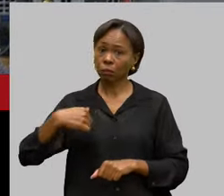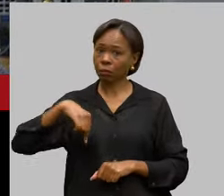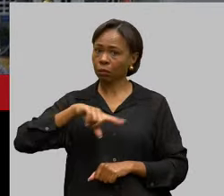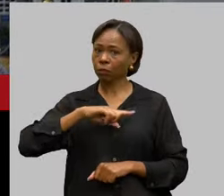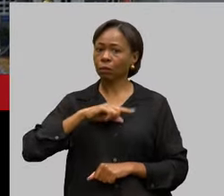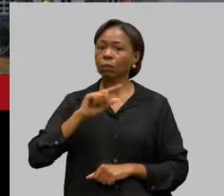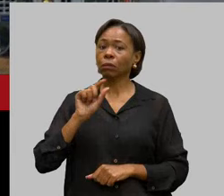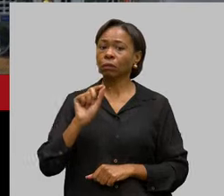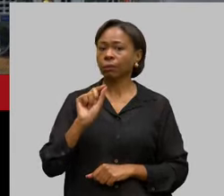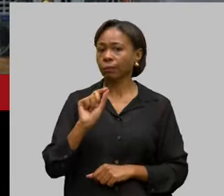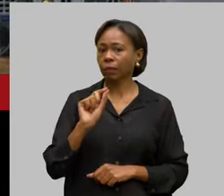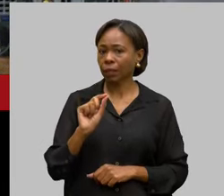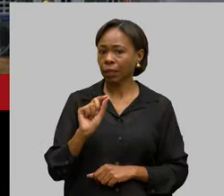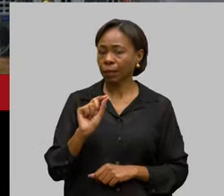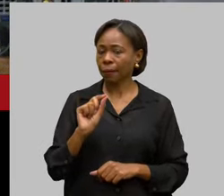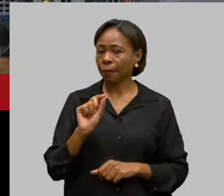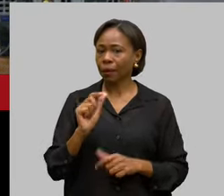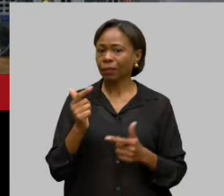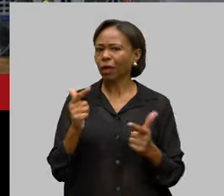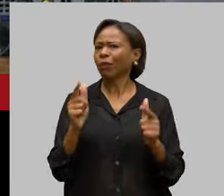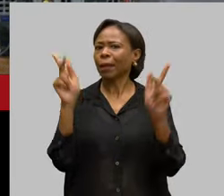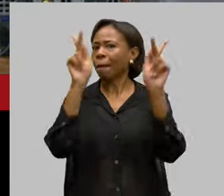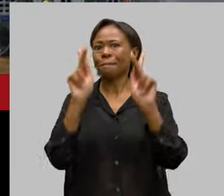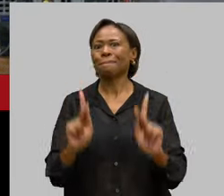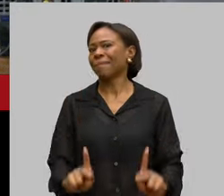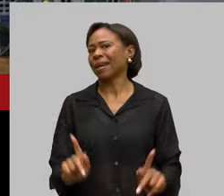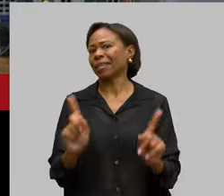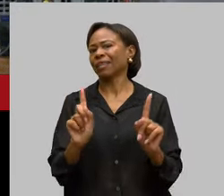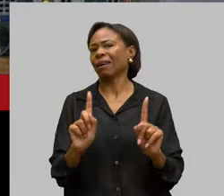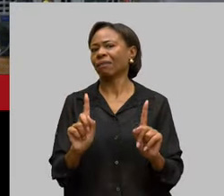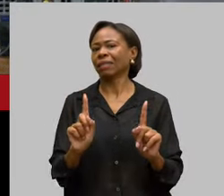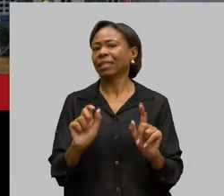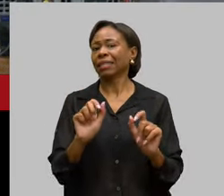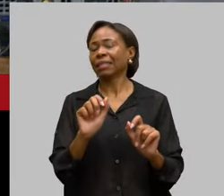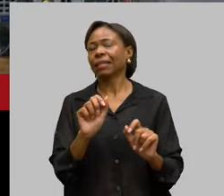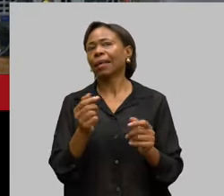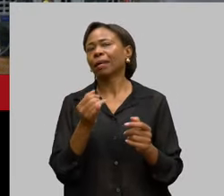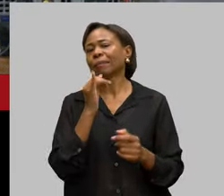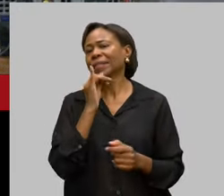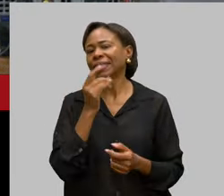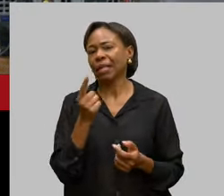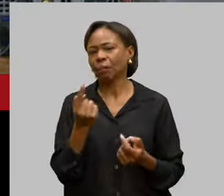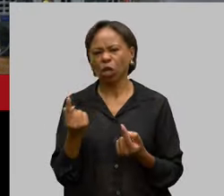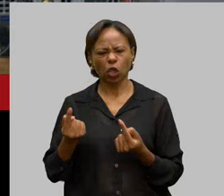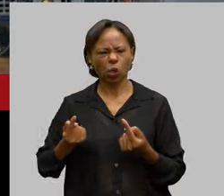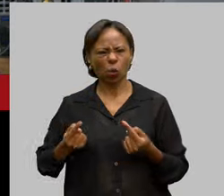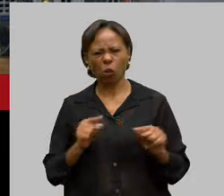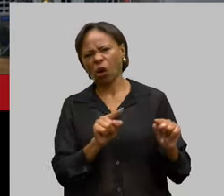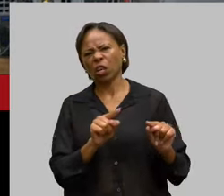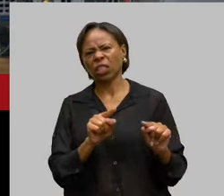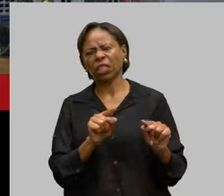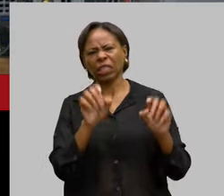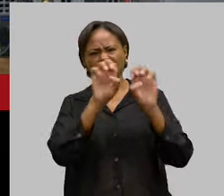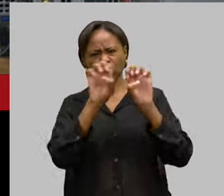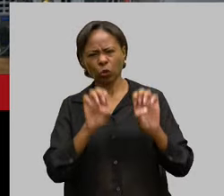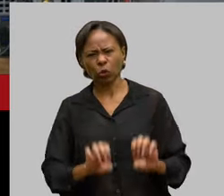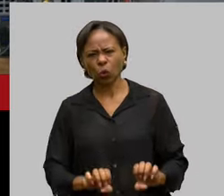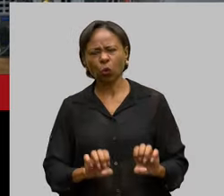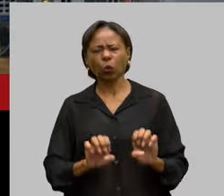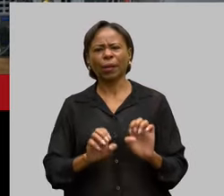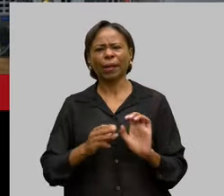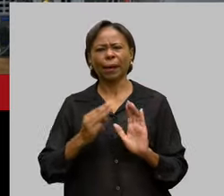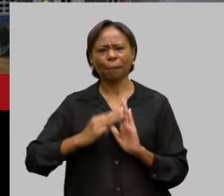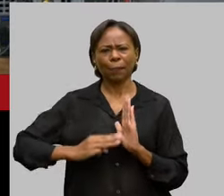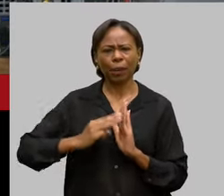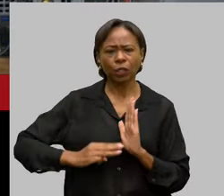e paz no sentido de ataques e a nossa estrutura ou o formato nós vivemos